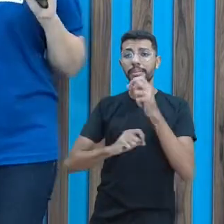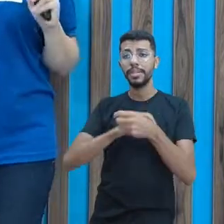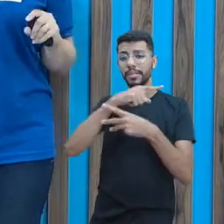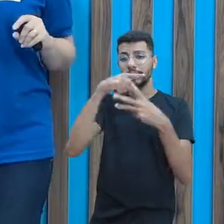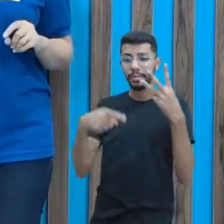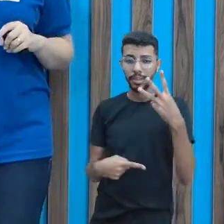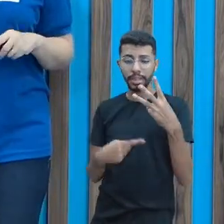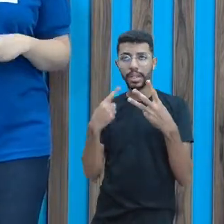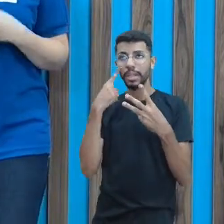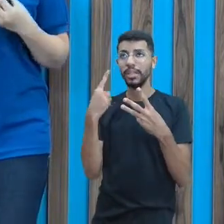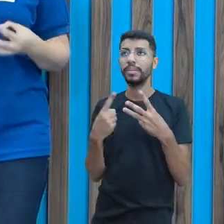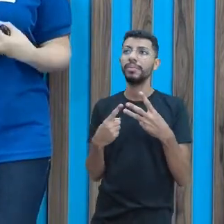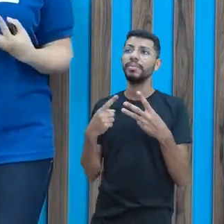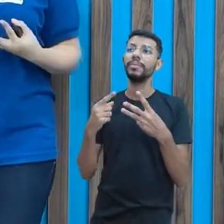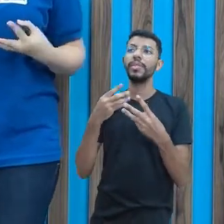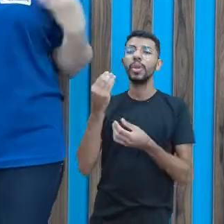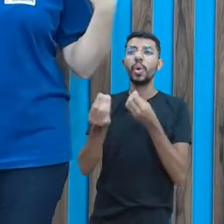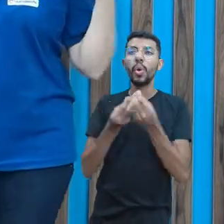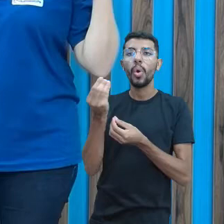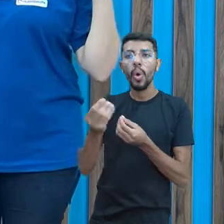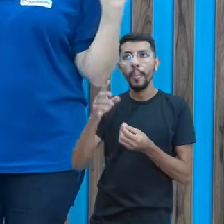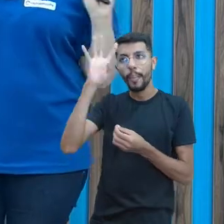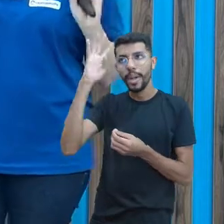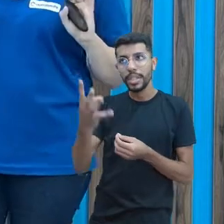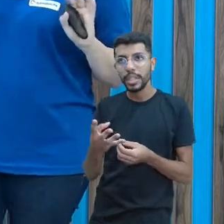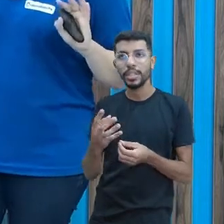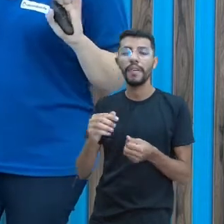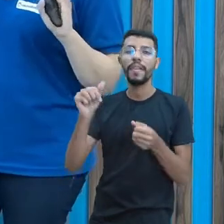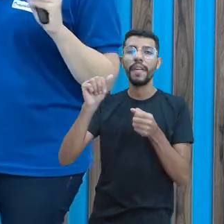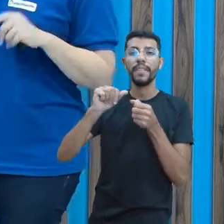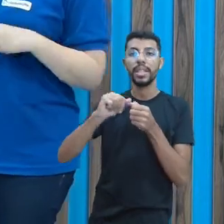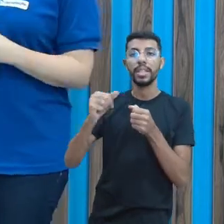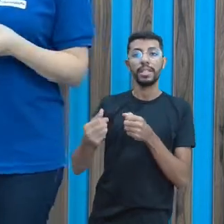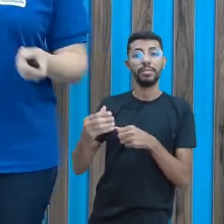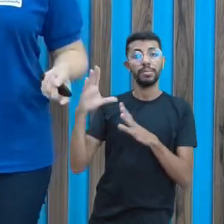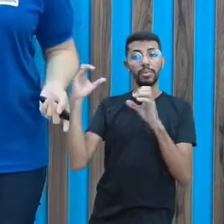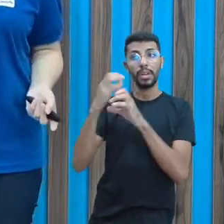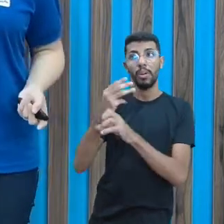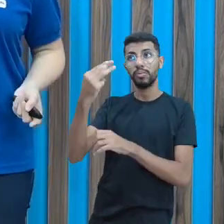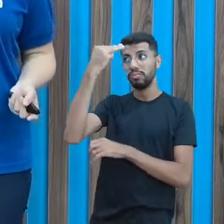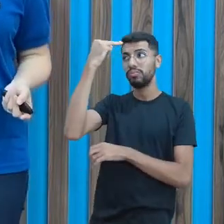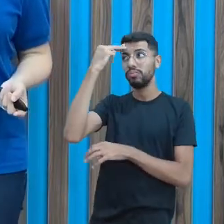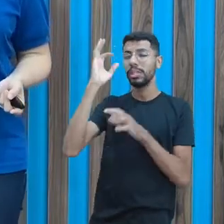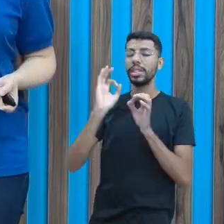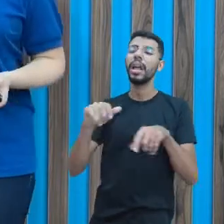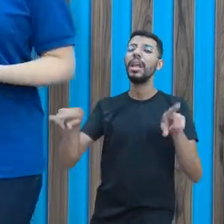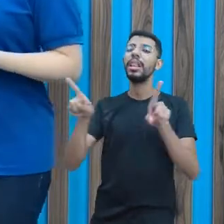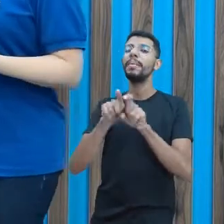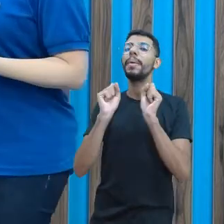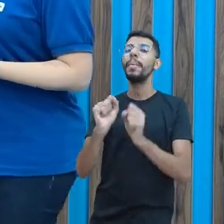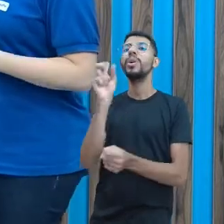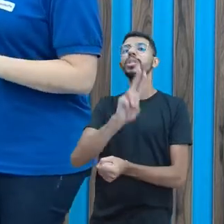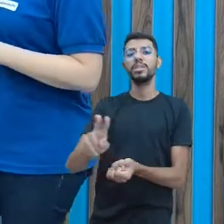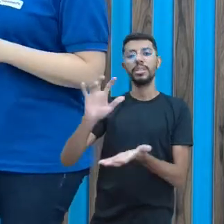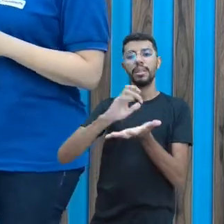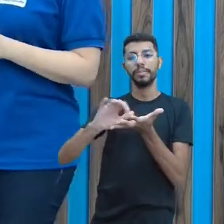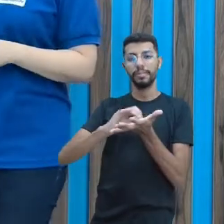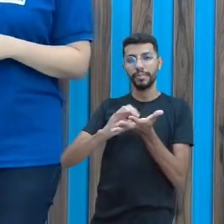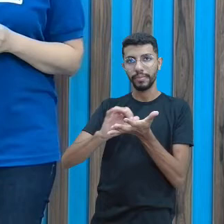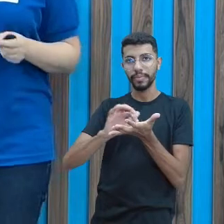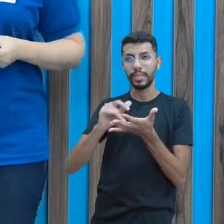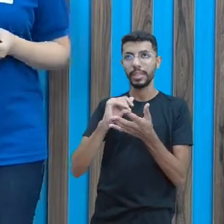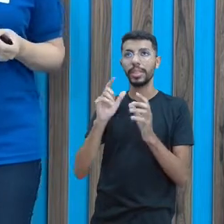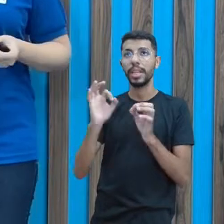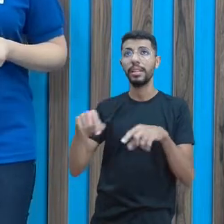gente pode pensar na maneira como resolver, fazer esse cálculo de cabeça. A gente pode utilizar uma calculadora ou a gente pode utilizar